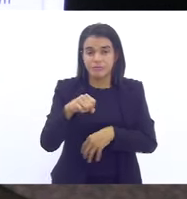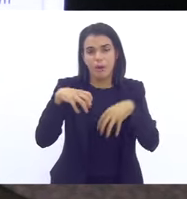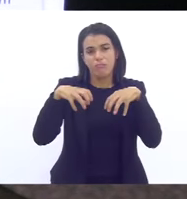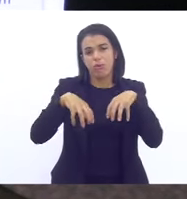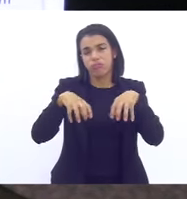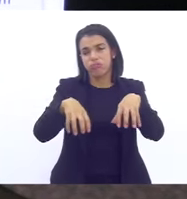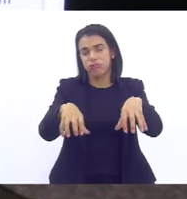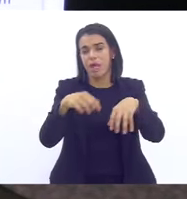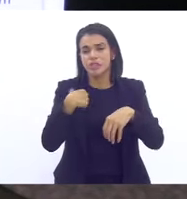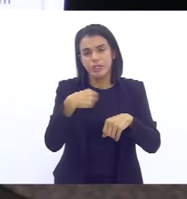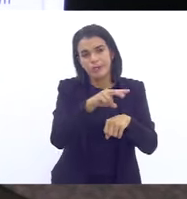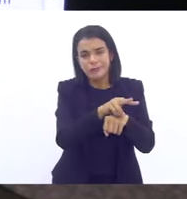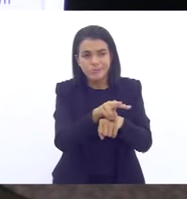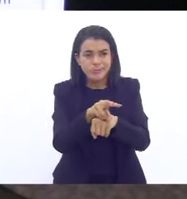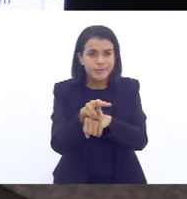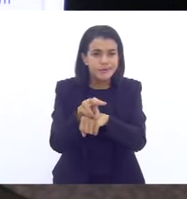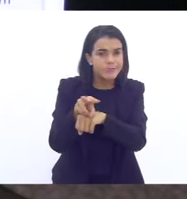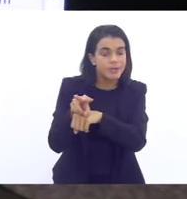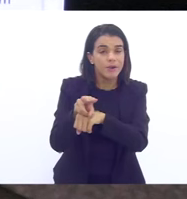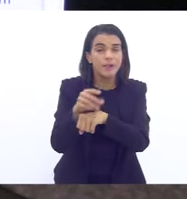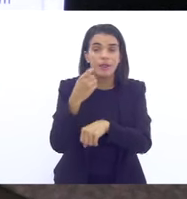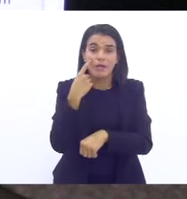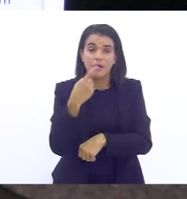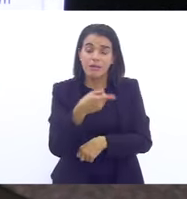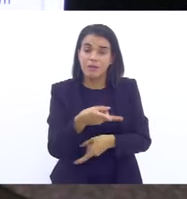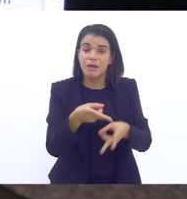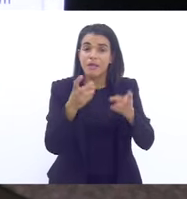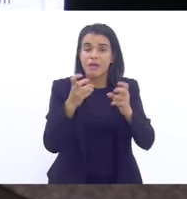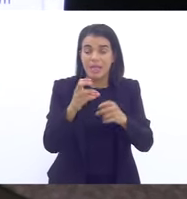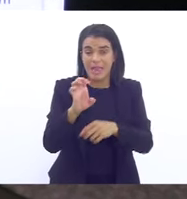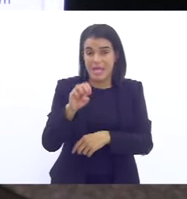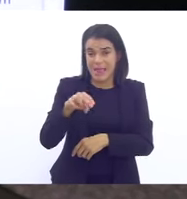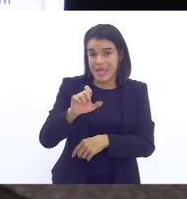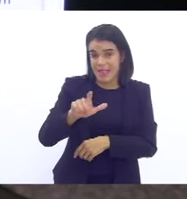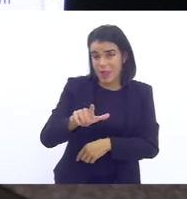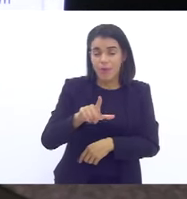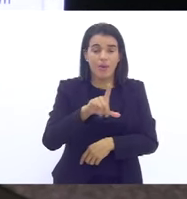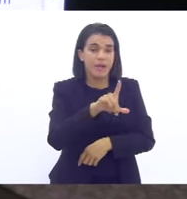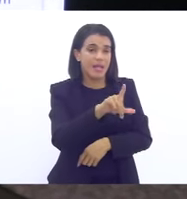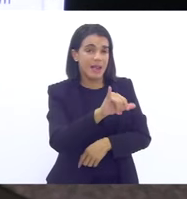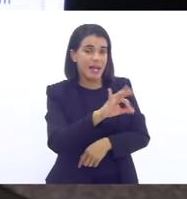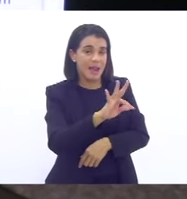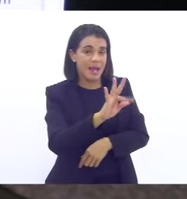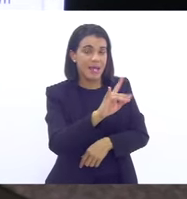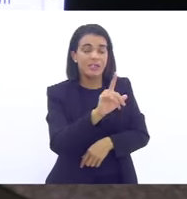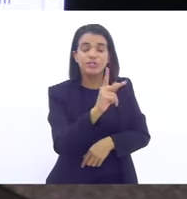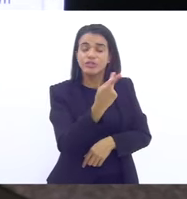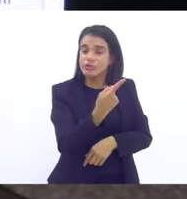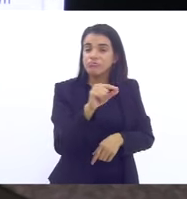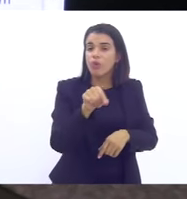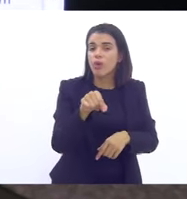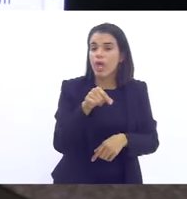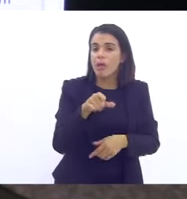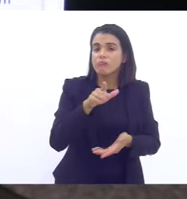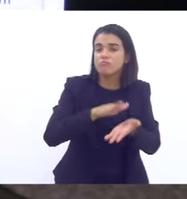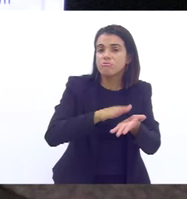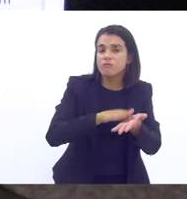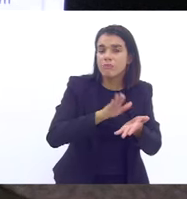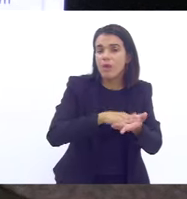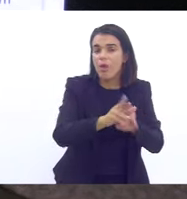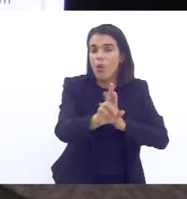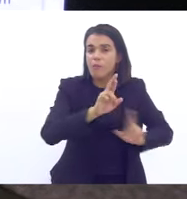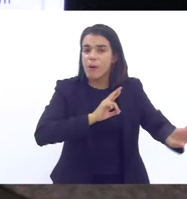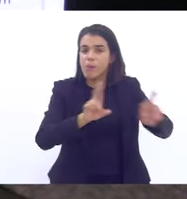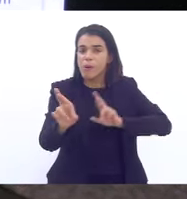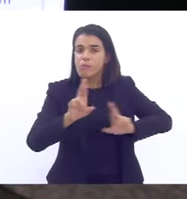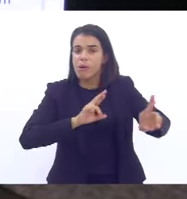todos os problemas que estavam sendo ocasionados e tivemos, tanto na Enel quanto na Light, cobrando as concessionárias um posicionamento, uma resposta mais